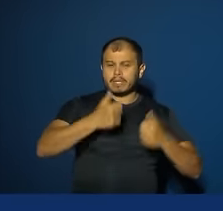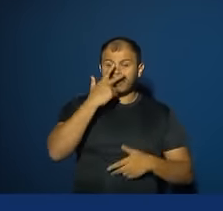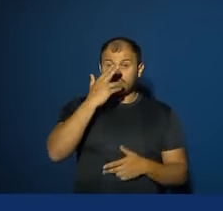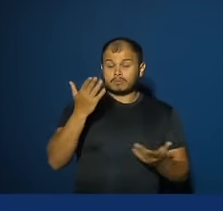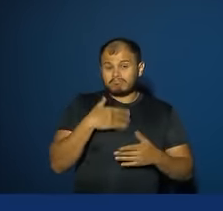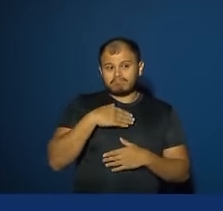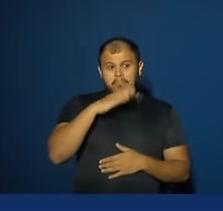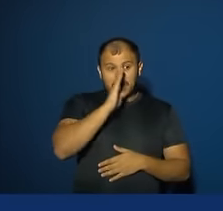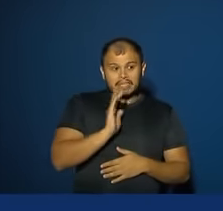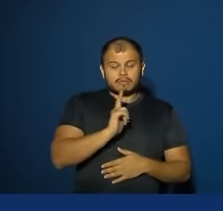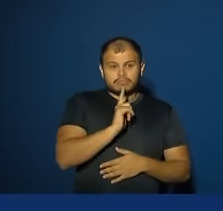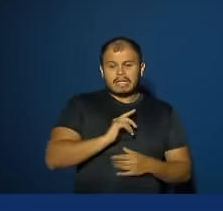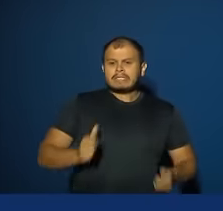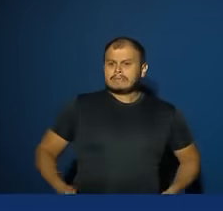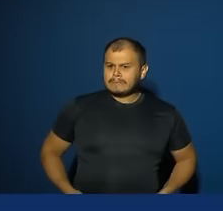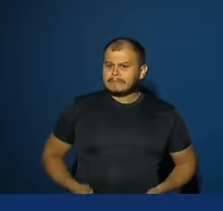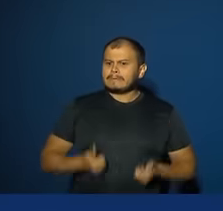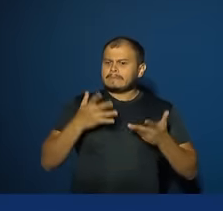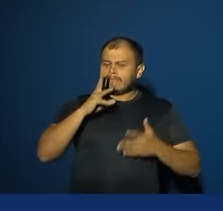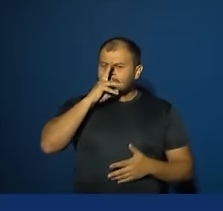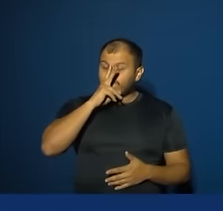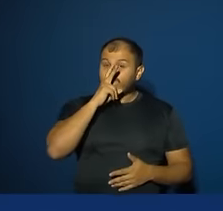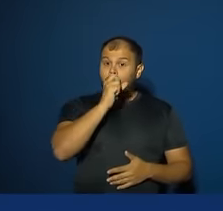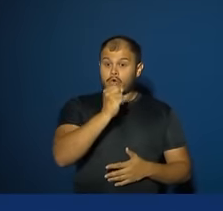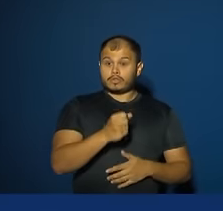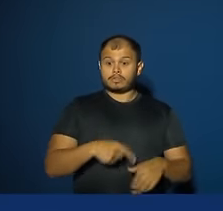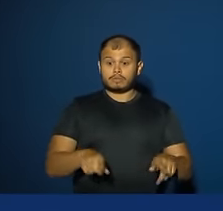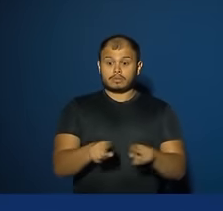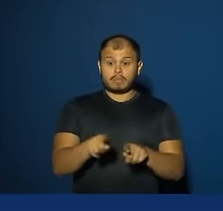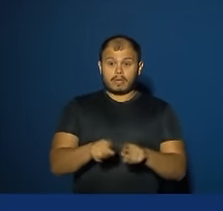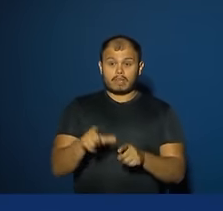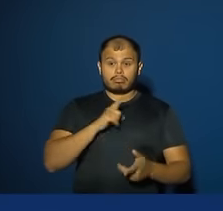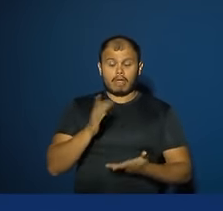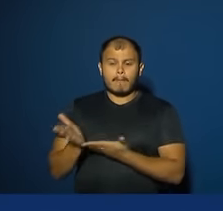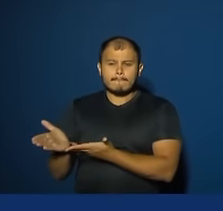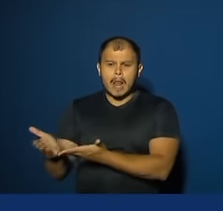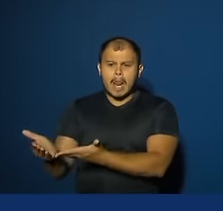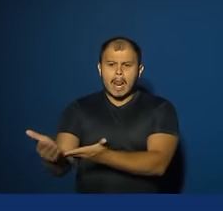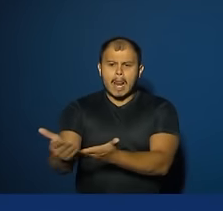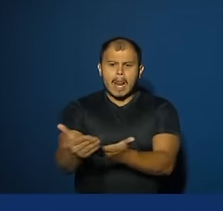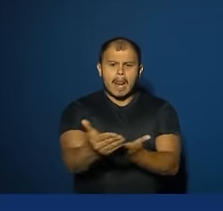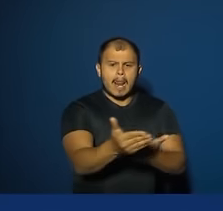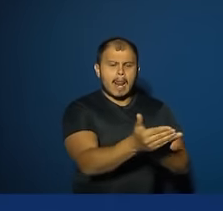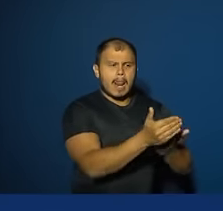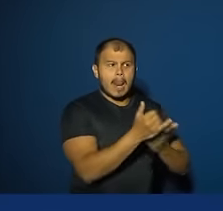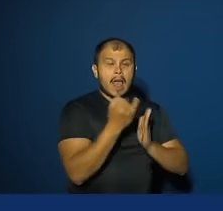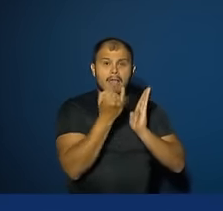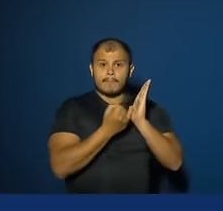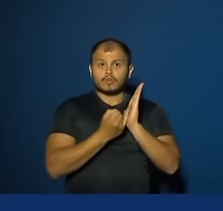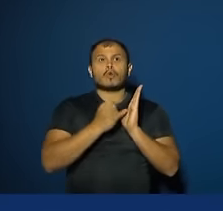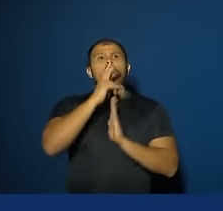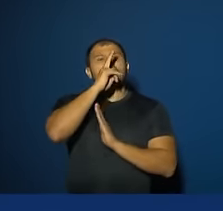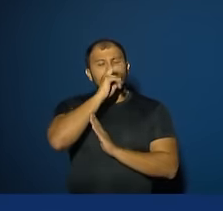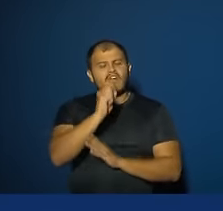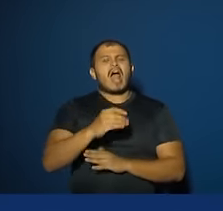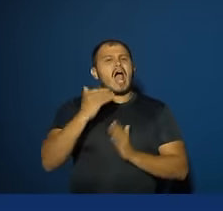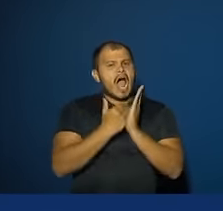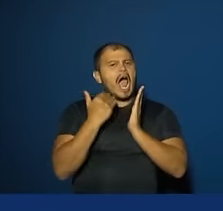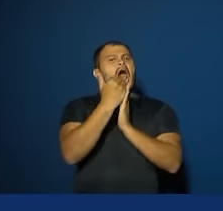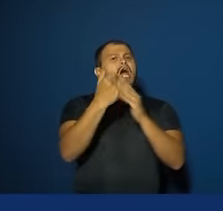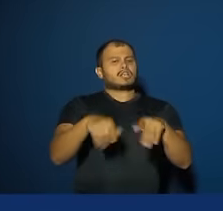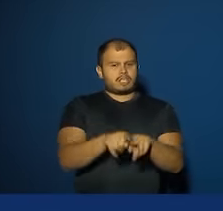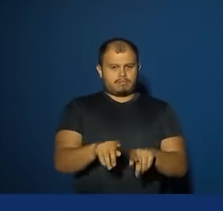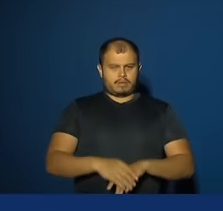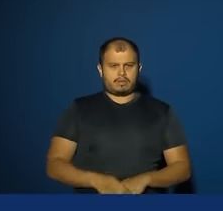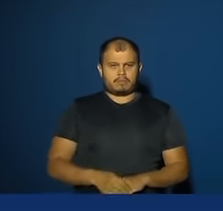gasto muito alto e e e tem uma arrecadação tributária também muito alta eh O ideal era a